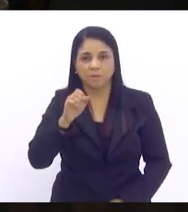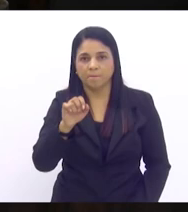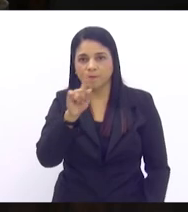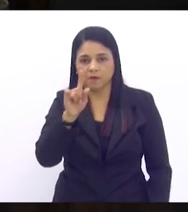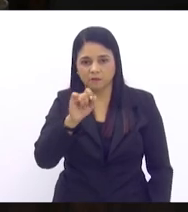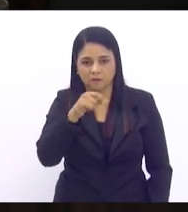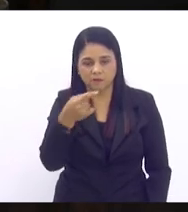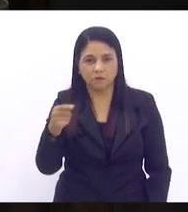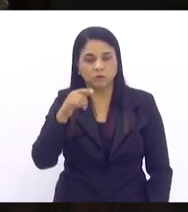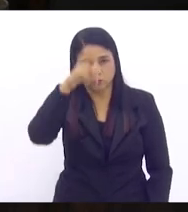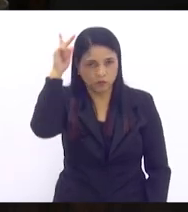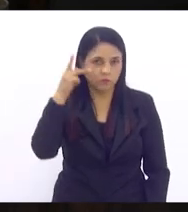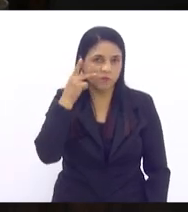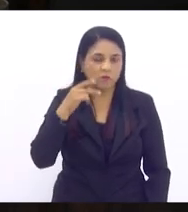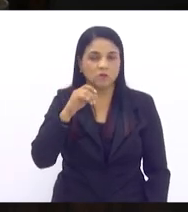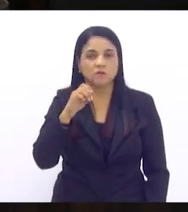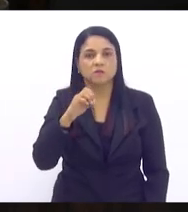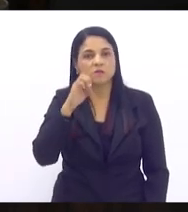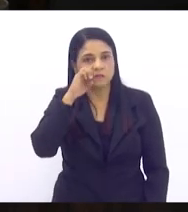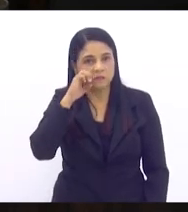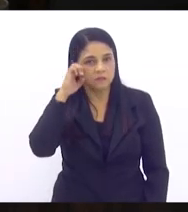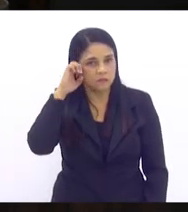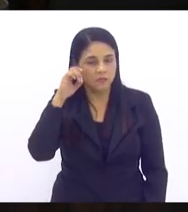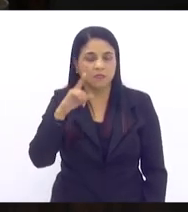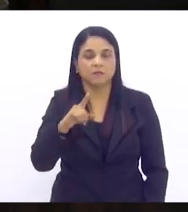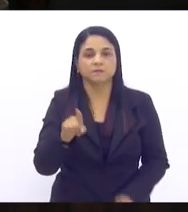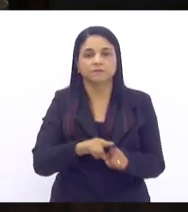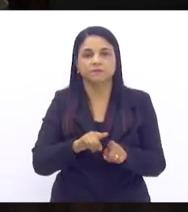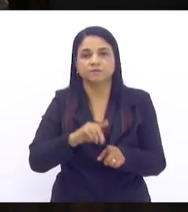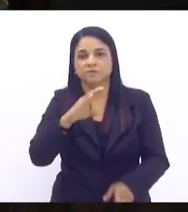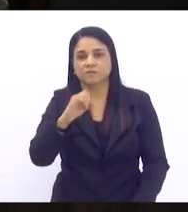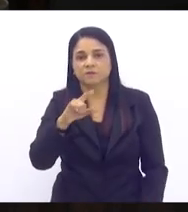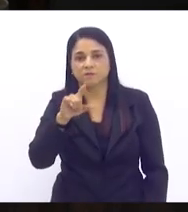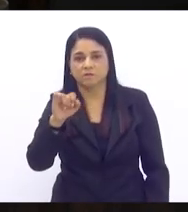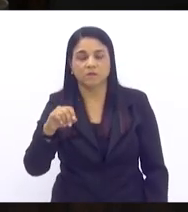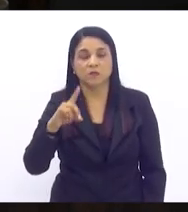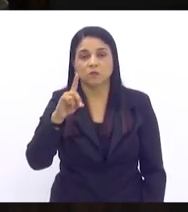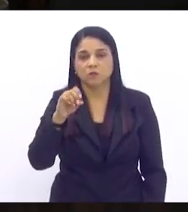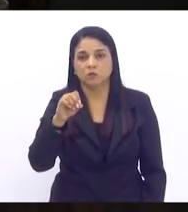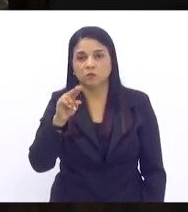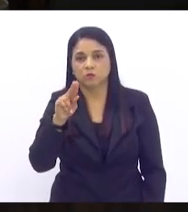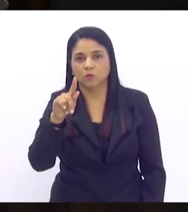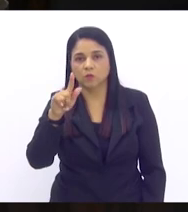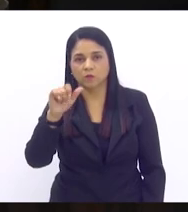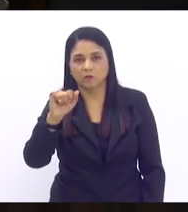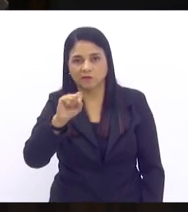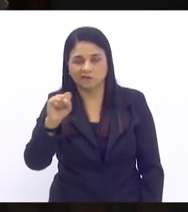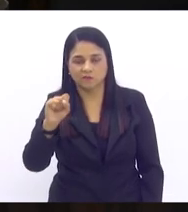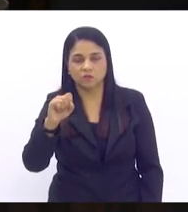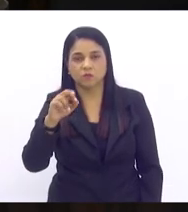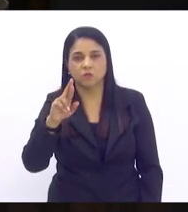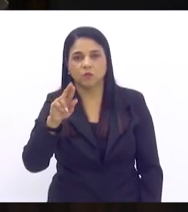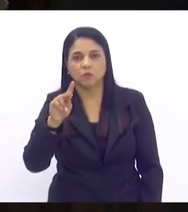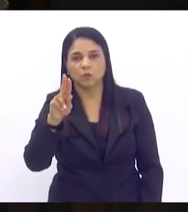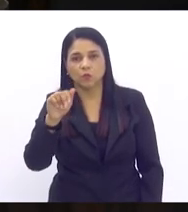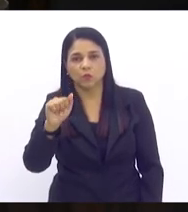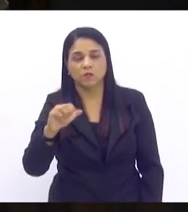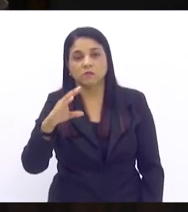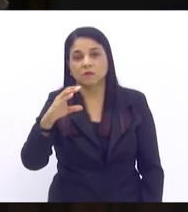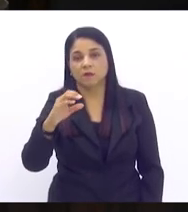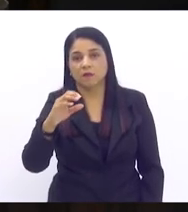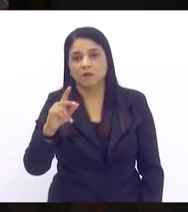Carlos Macedo, Célia Jordão, Daniel Liberon, Cláudio Caiado e Douglas Ruas. Inclusive, eu pedi com a autoria e precisa